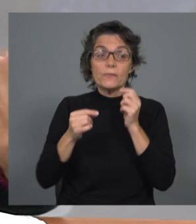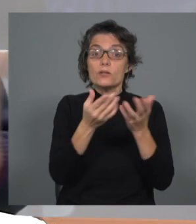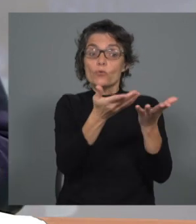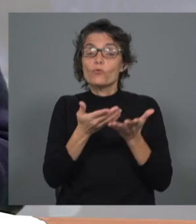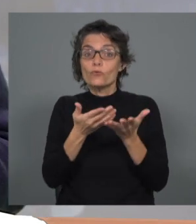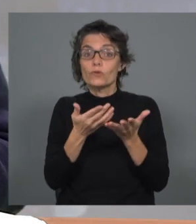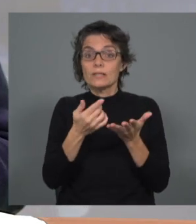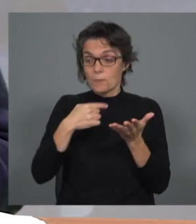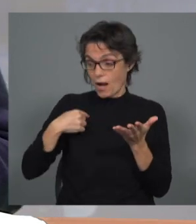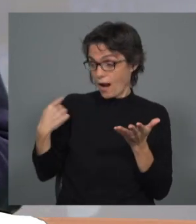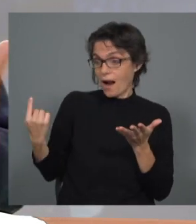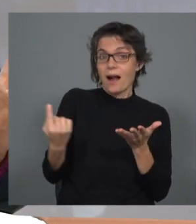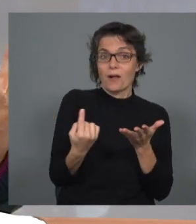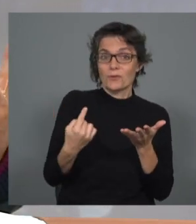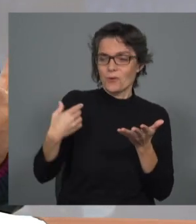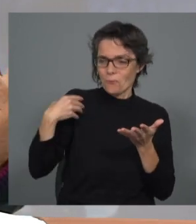nós, porque